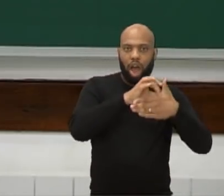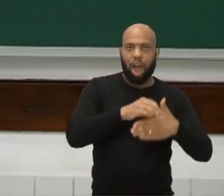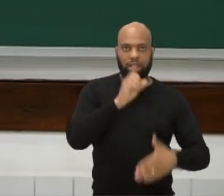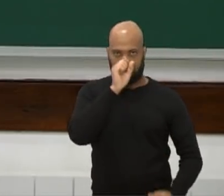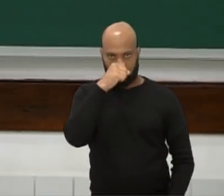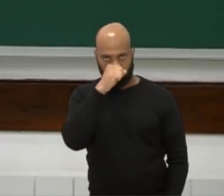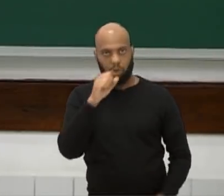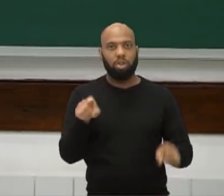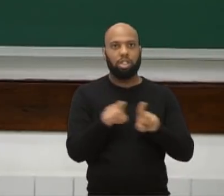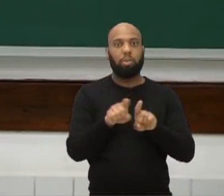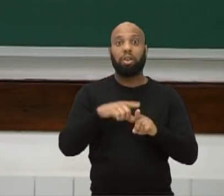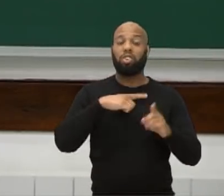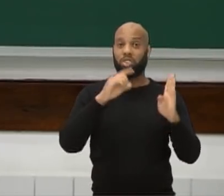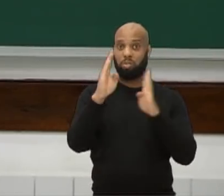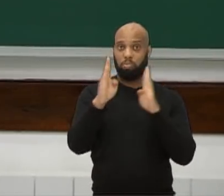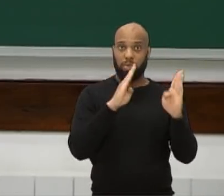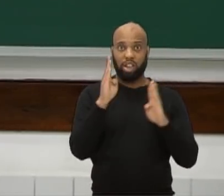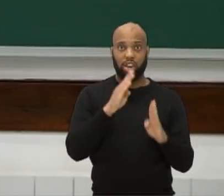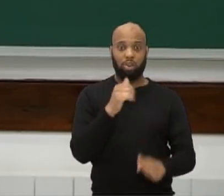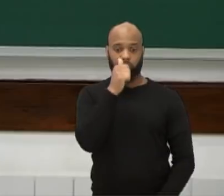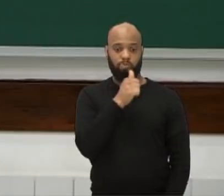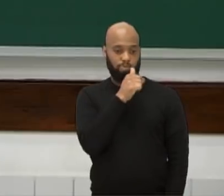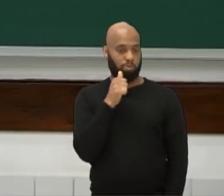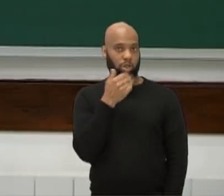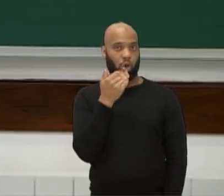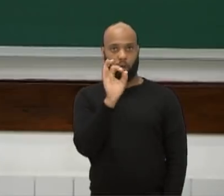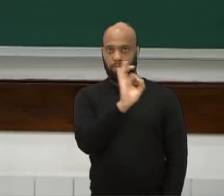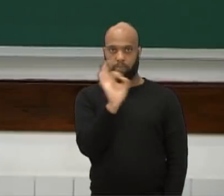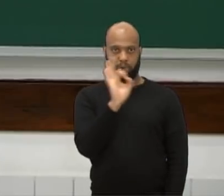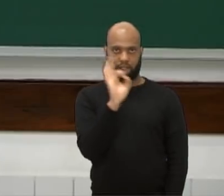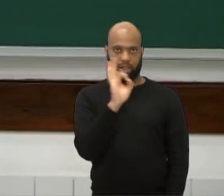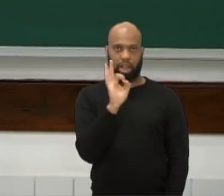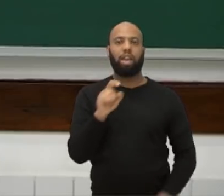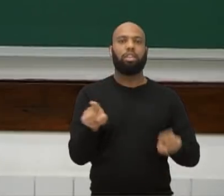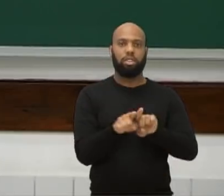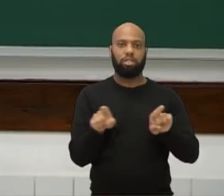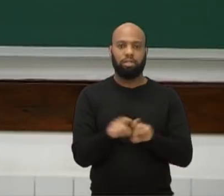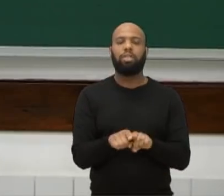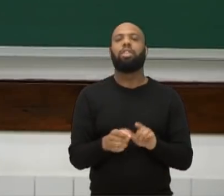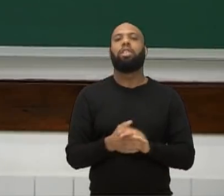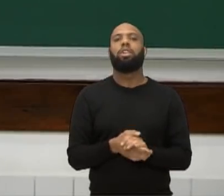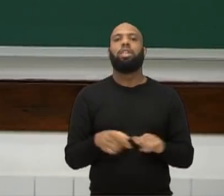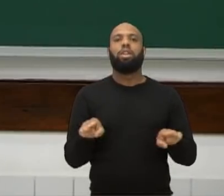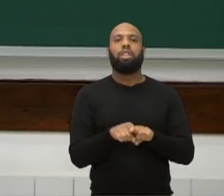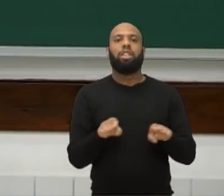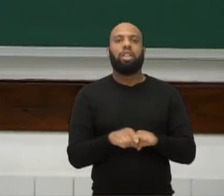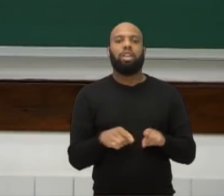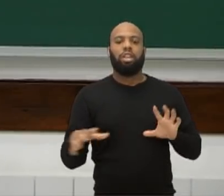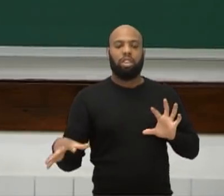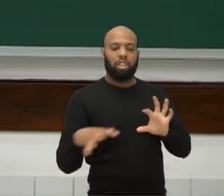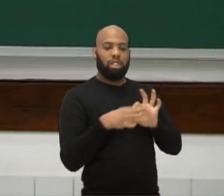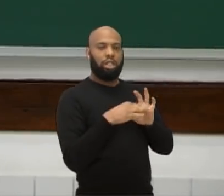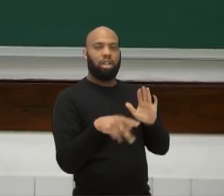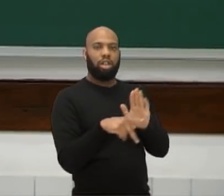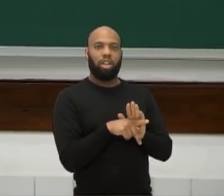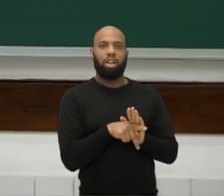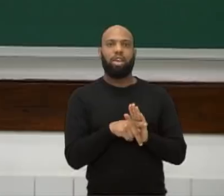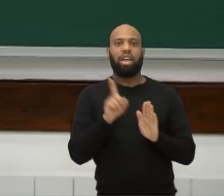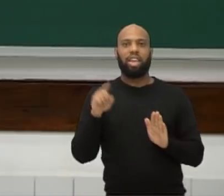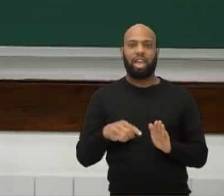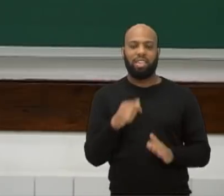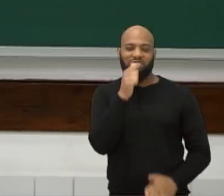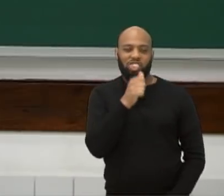porco, eles tinham um período de jejum, ou seja, de se abster de alimentos, que está ligado ao Ramadã, que é